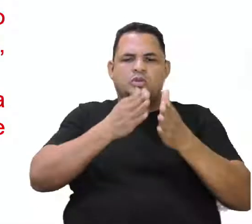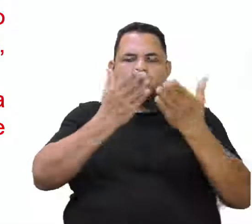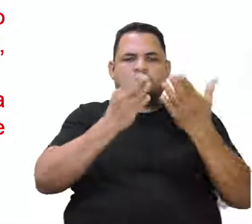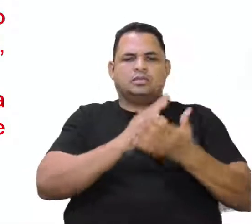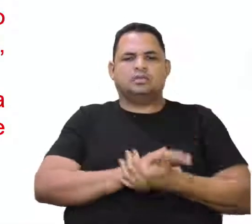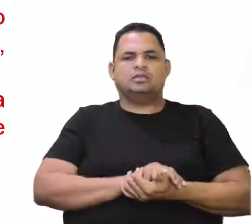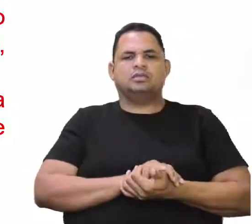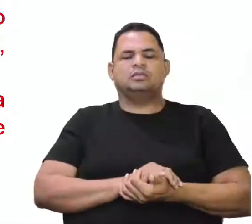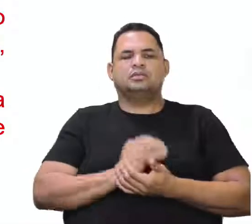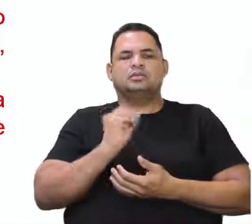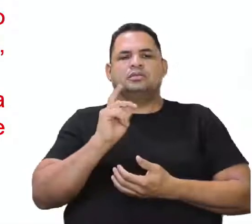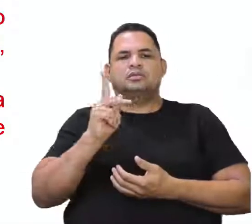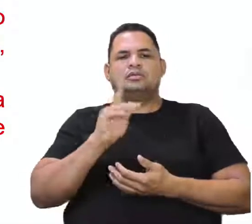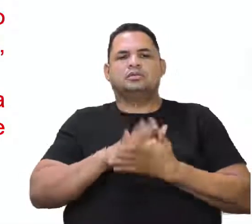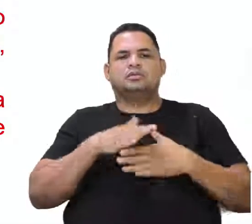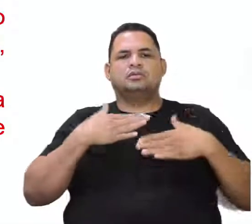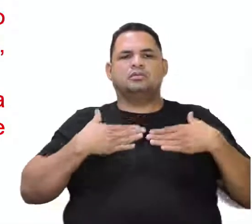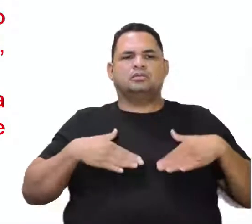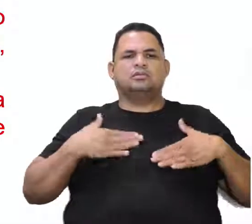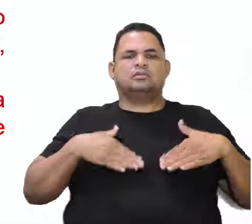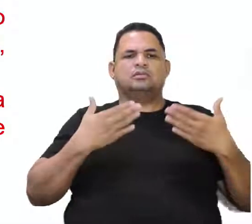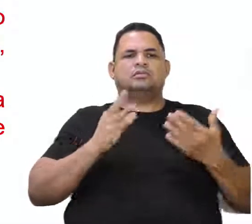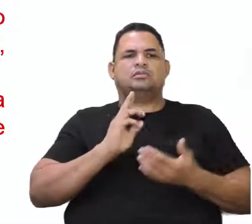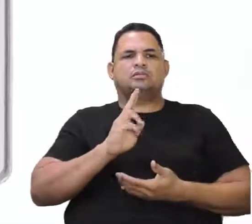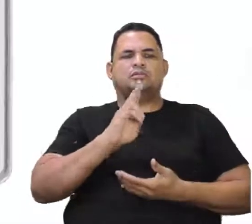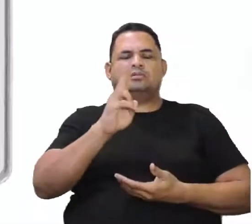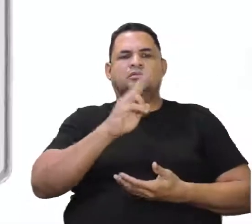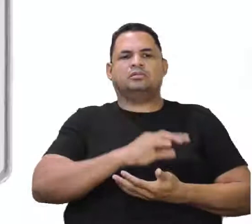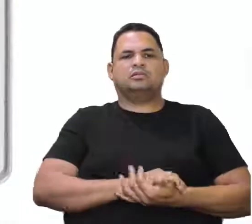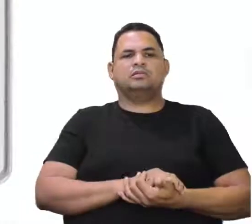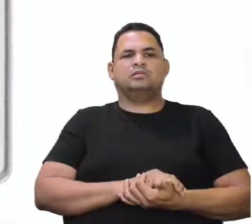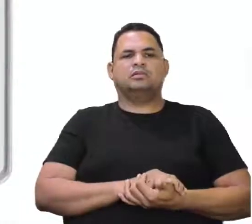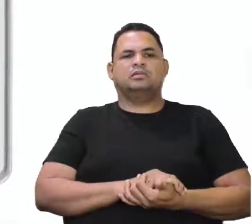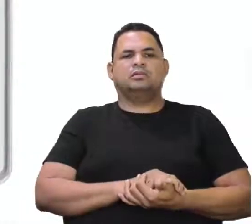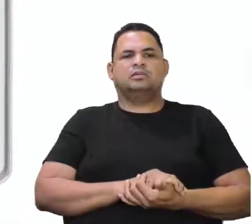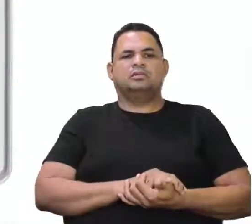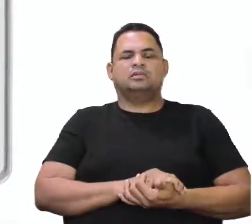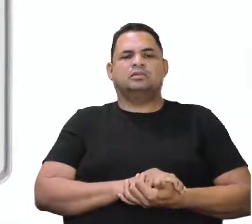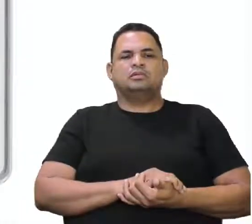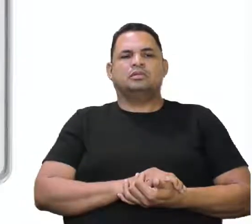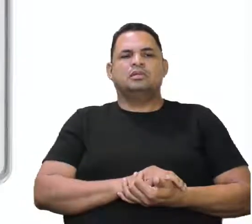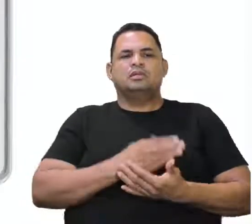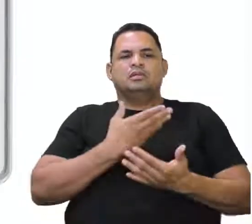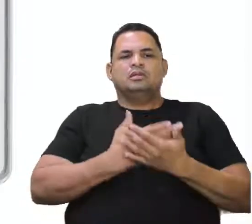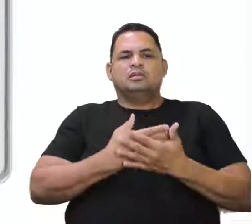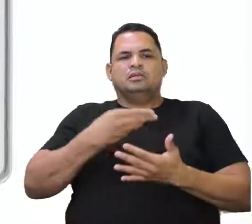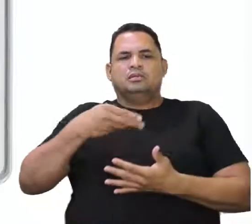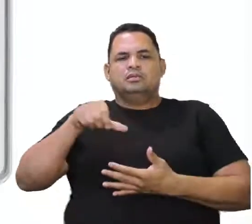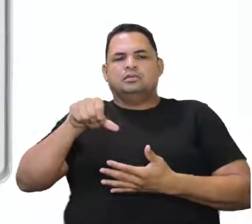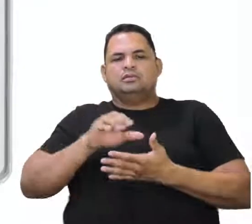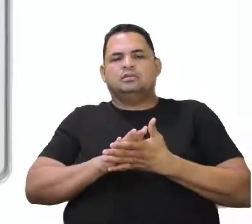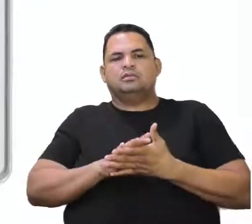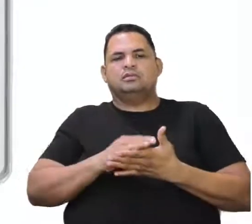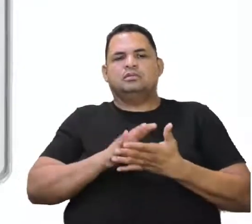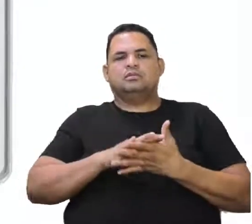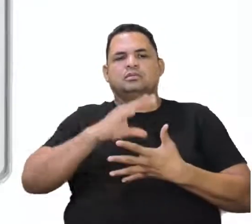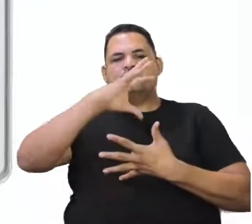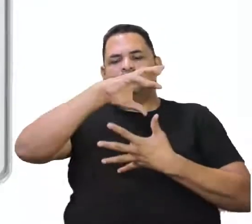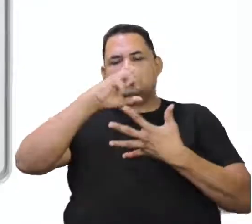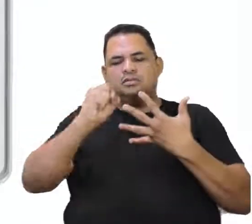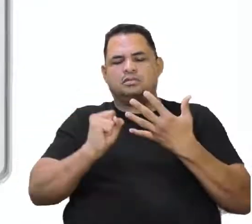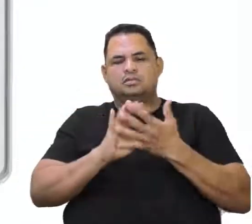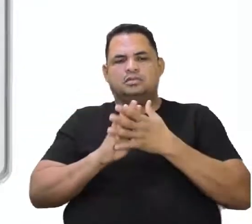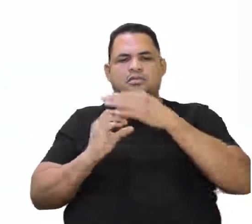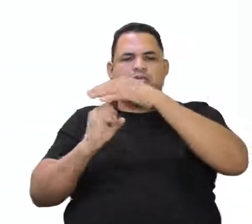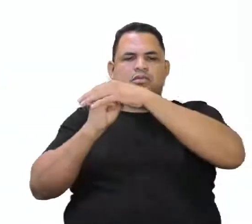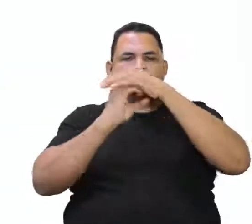bom? Ok, tranquilinho? Vamos seguindo? Aula 39, nós falamos sobre cadeia e teia alimentar, não